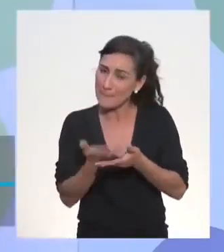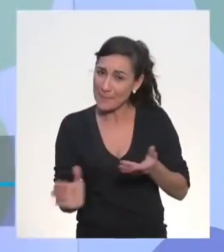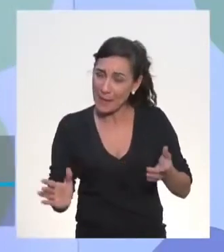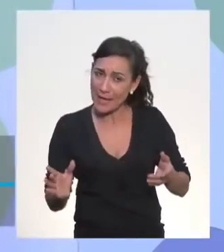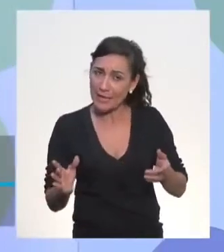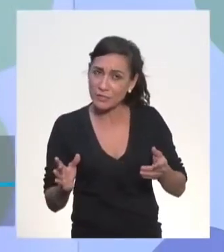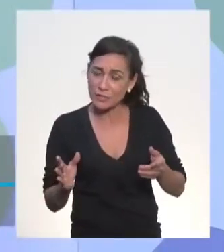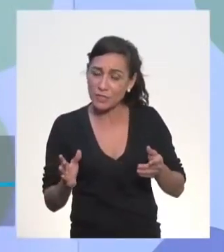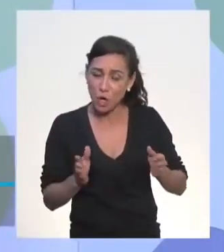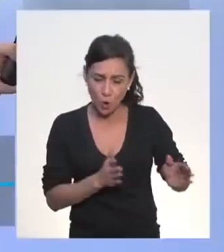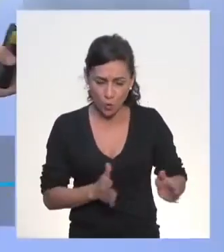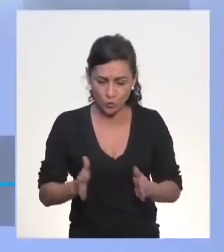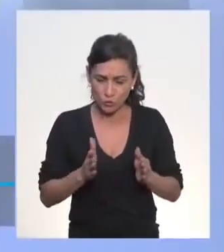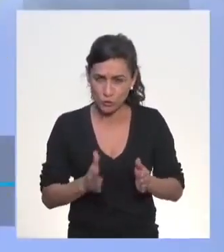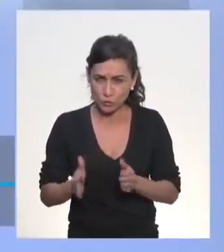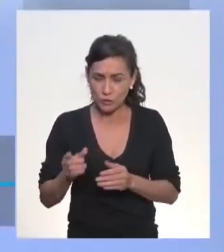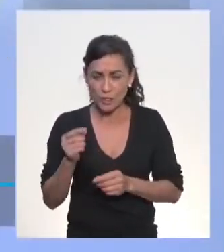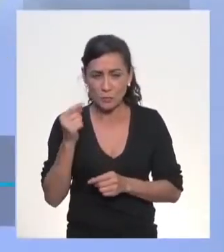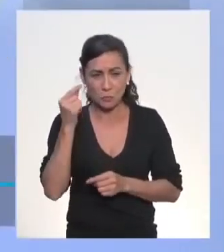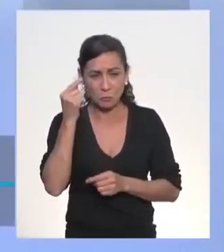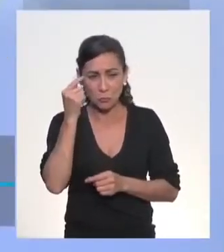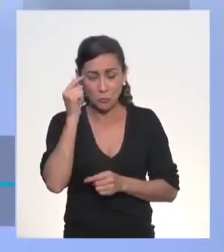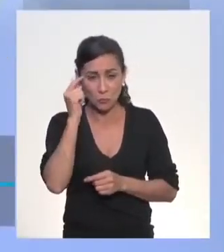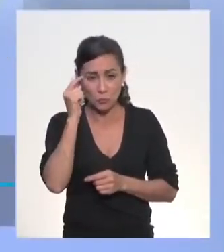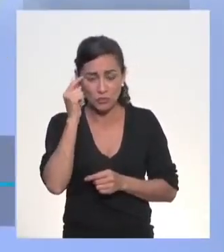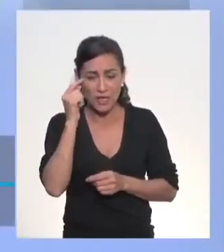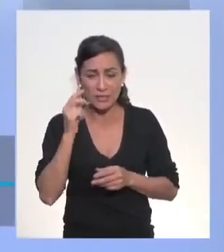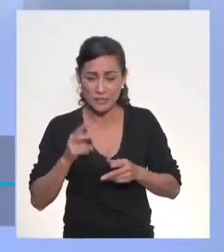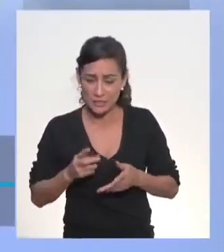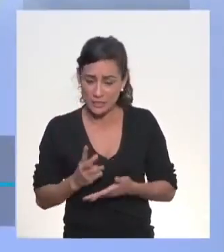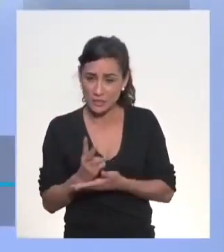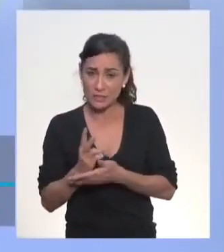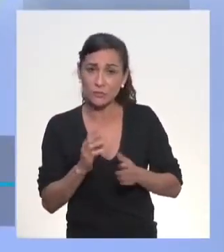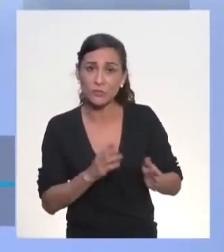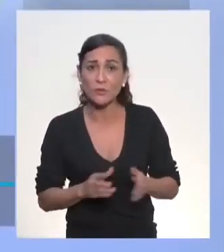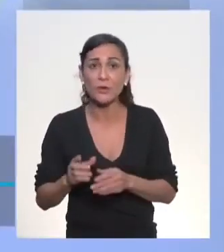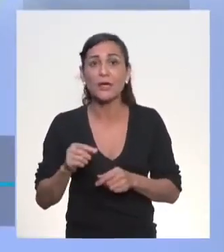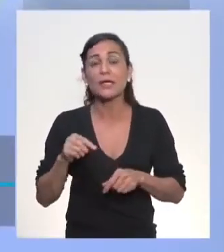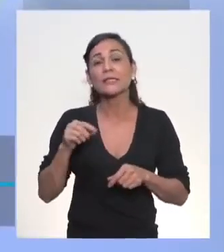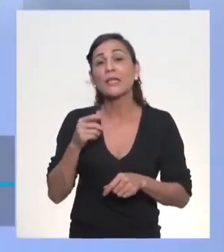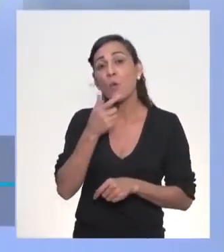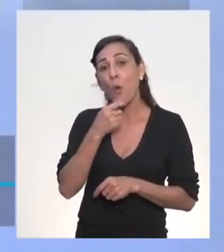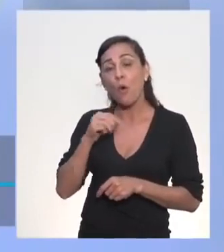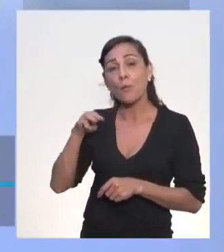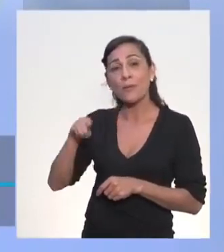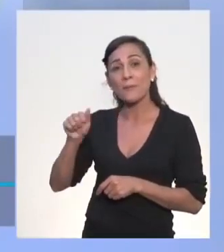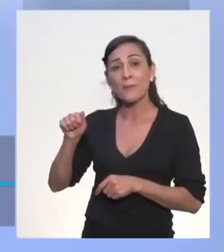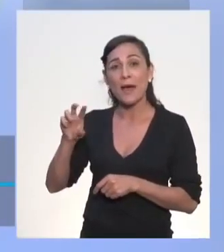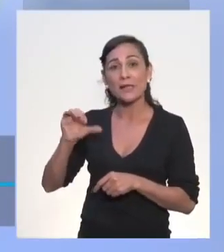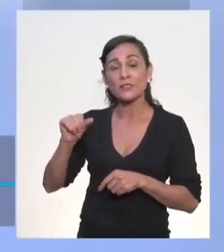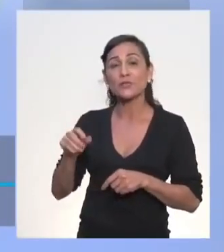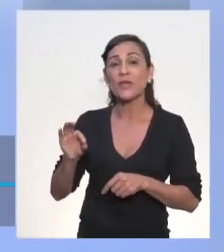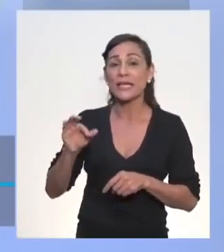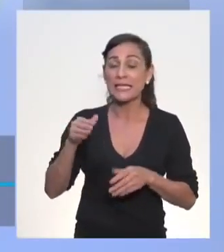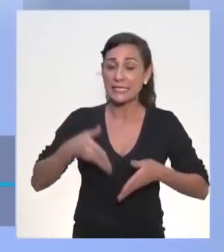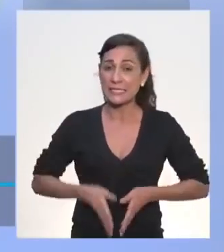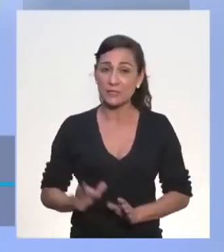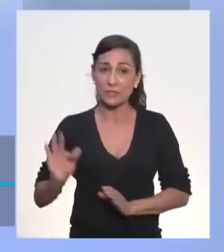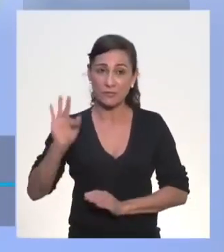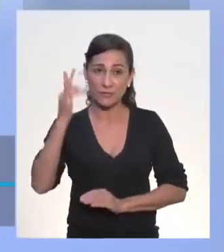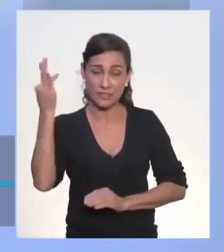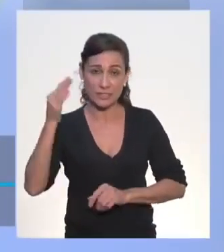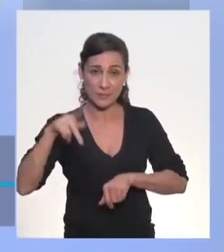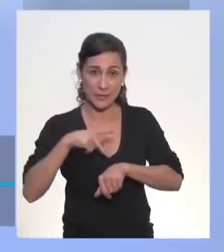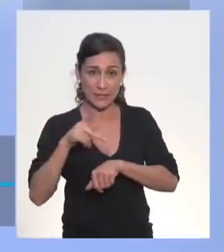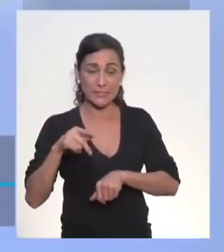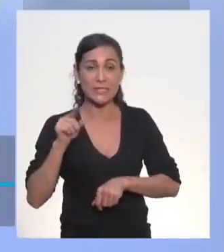você lê, professor? Seria Mais isso? ou menos isso. Vou dar um exemplo bem legal. Tem um cara chamado Marcel Proust, é um francês, que escreveu um livro chamado Em Busca do